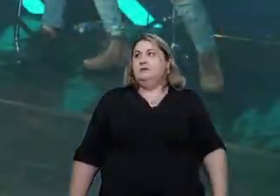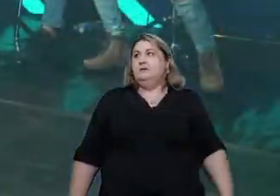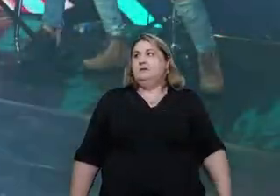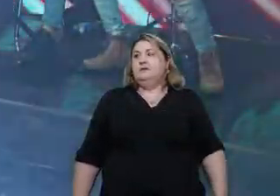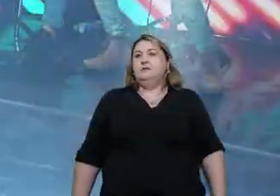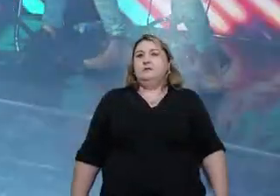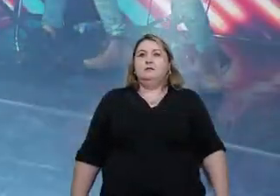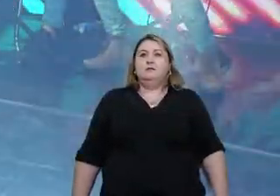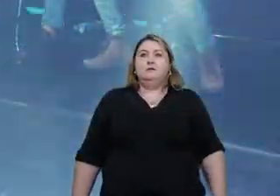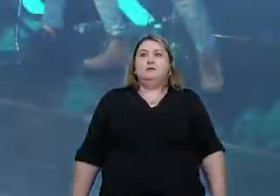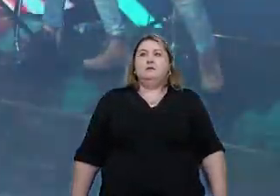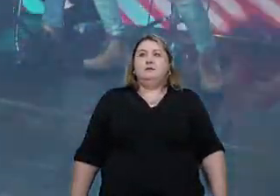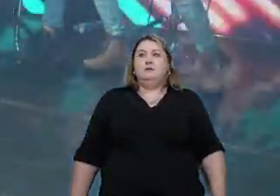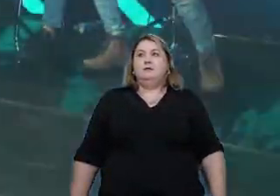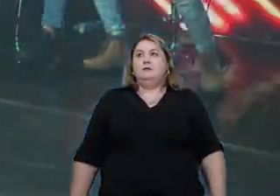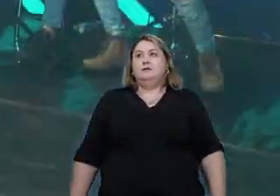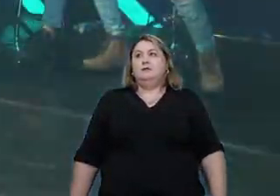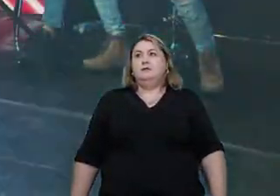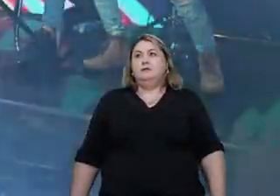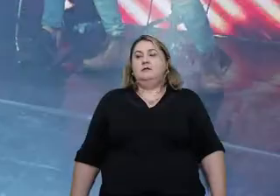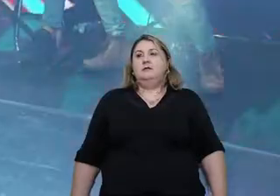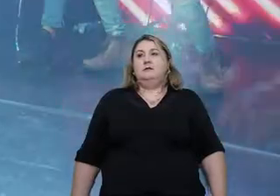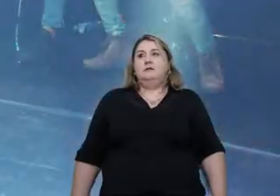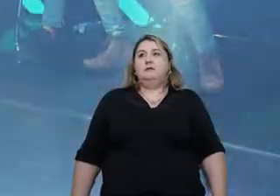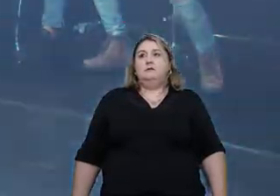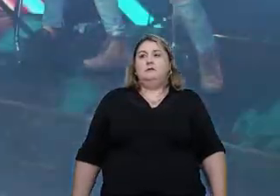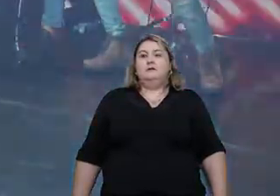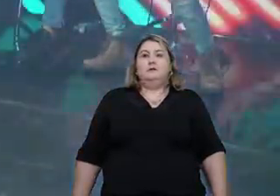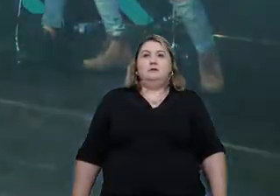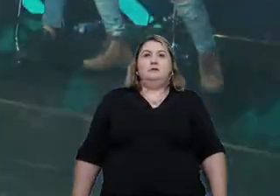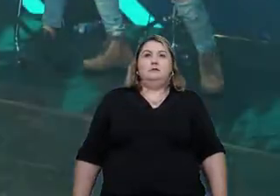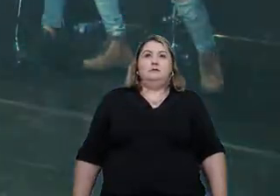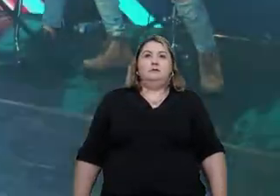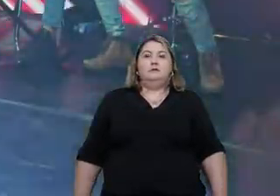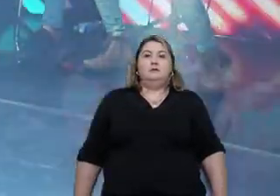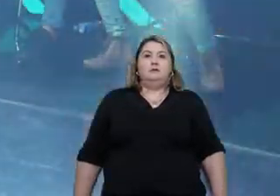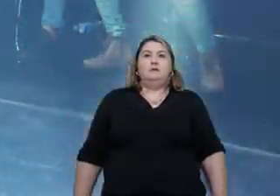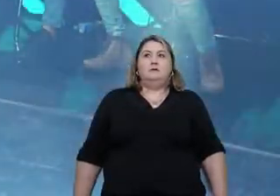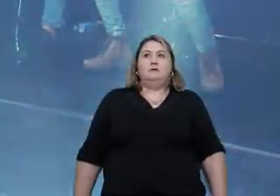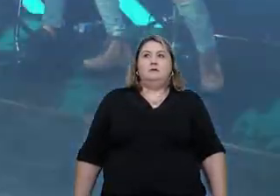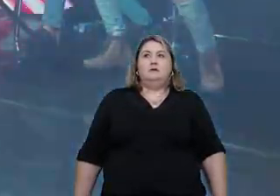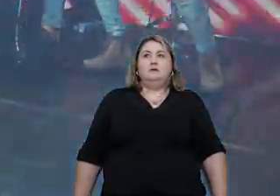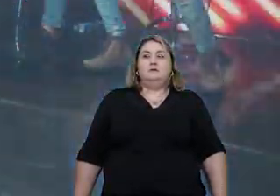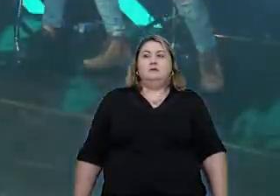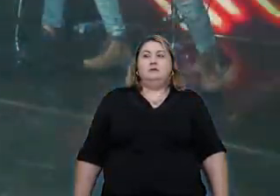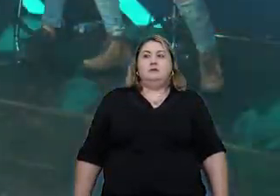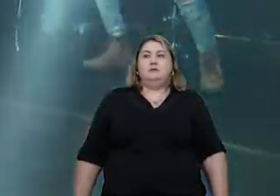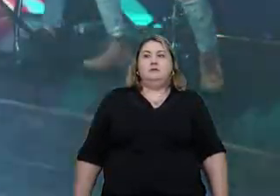Thank you.